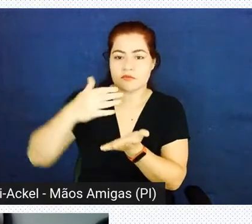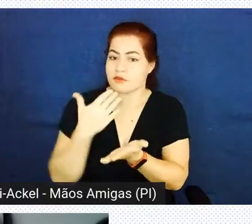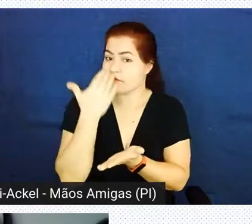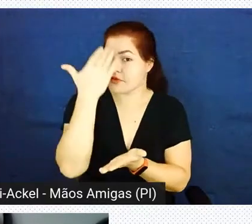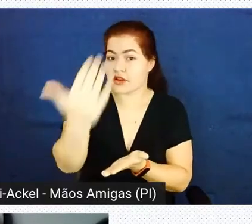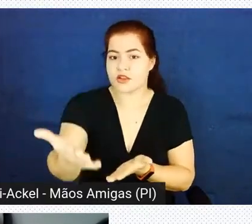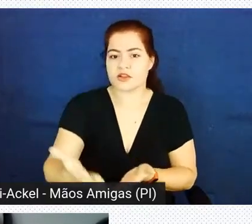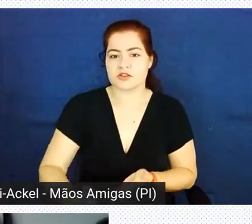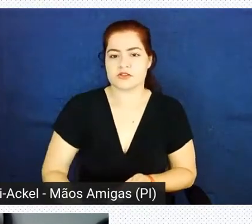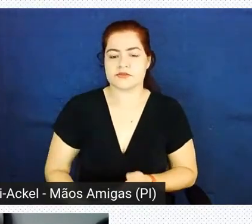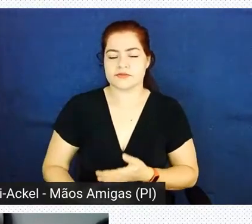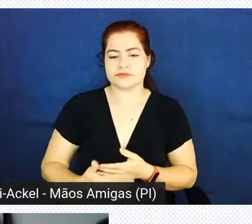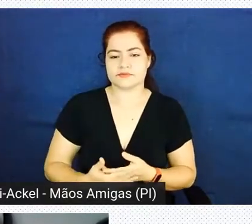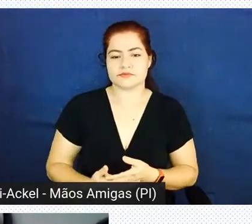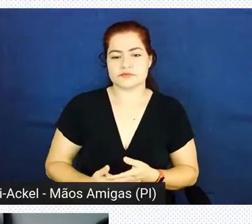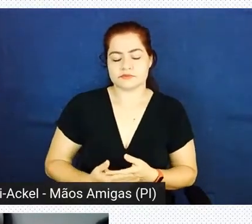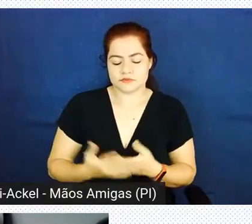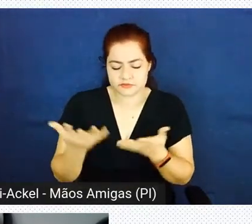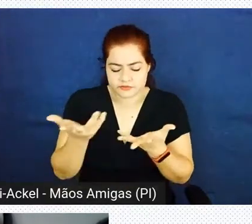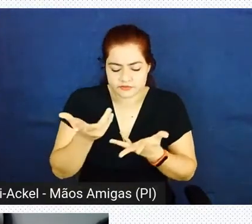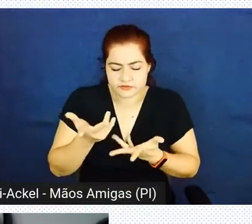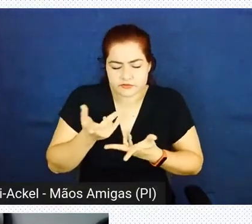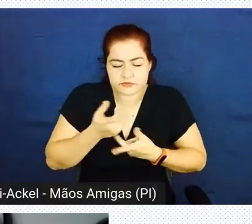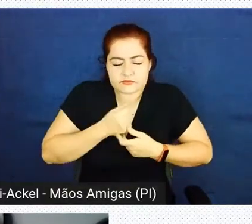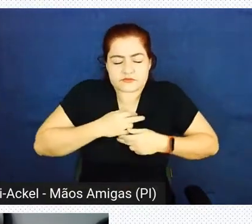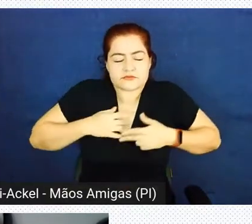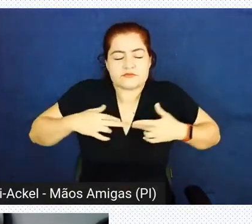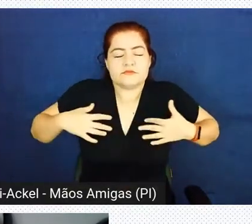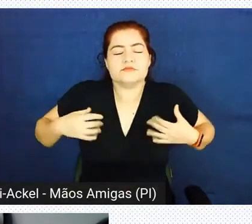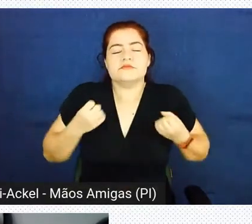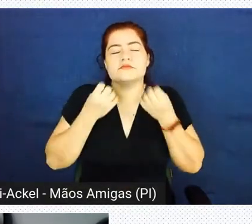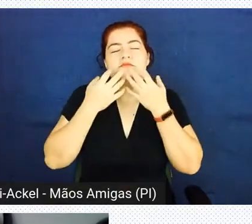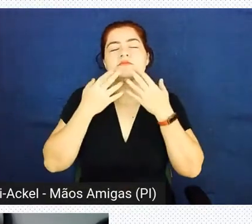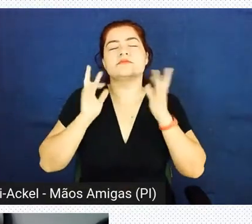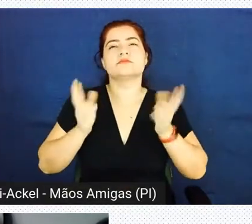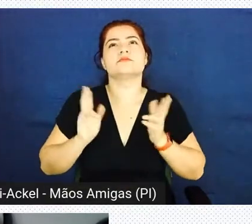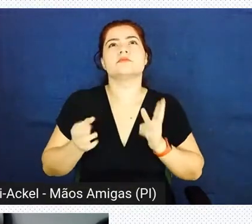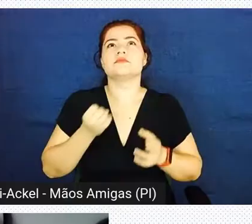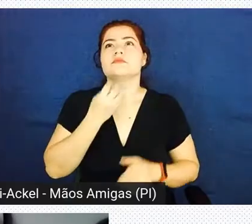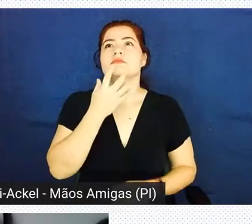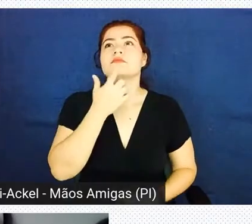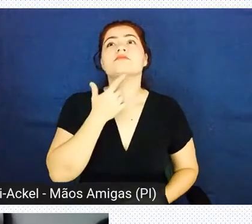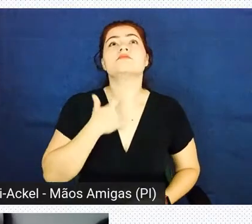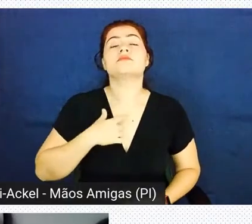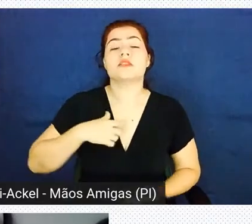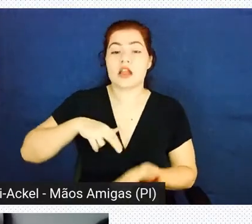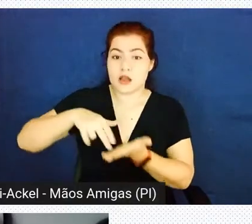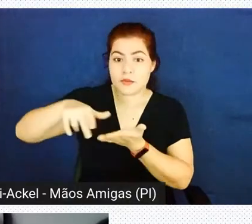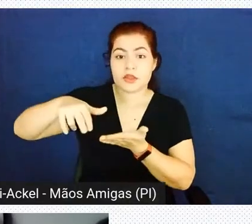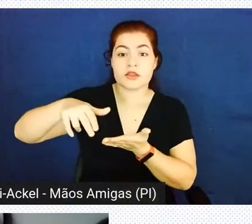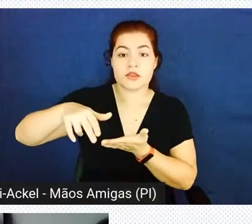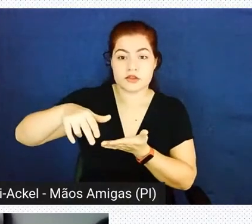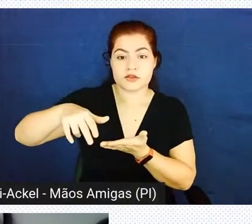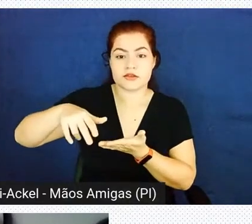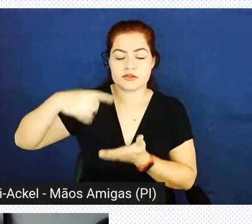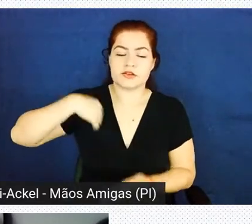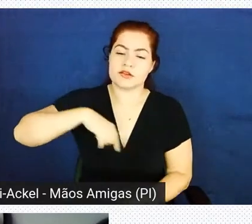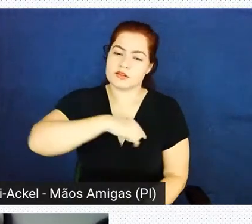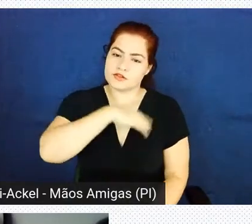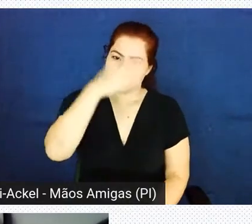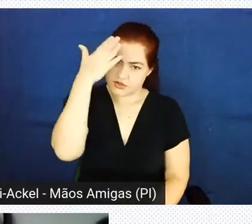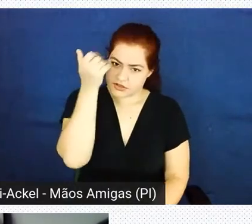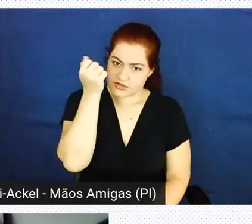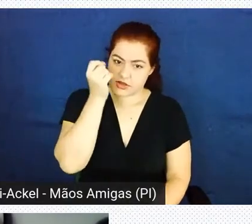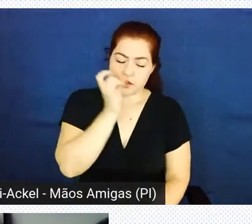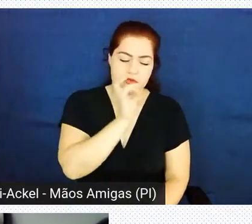né? Te enche de coisas boas e de esperança e de boa vontade, mas caminha. Então, assim, nós sabemos que, um